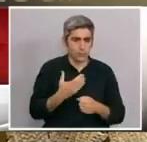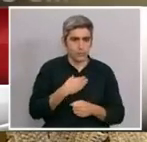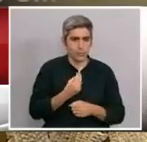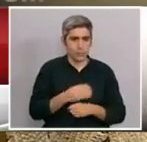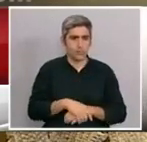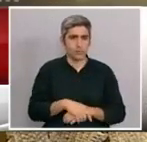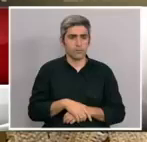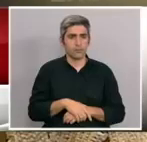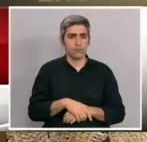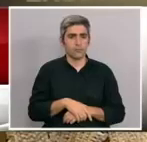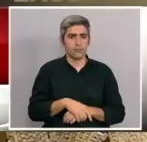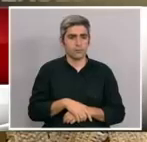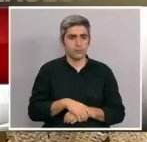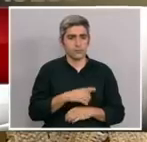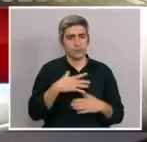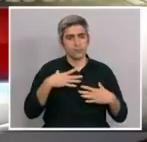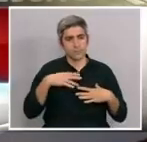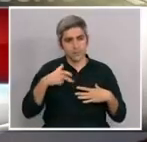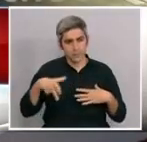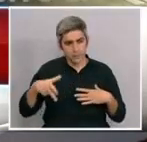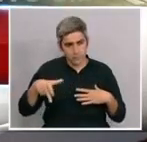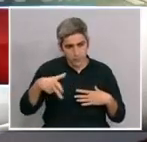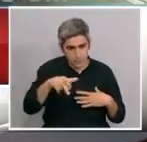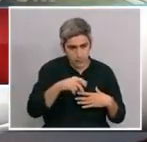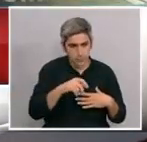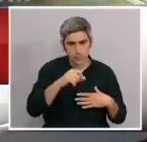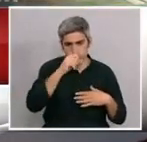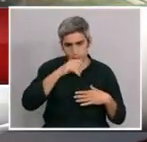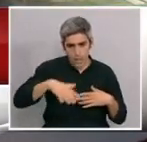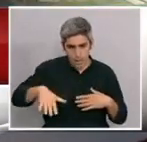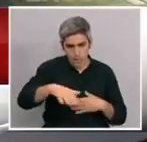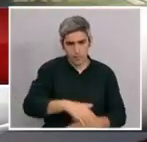E vinha dar o seu passeio ao parque.